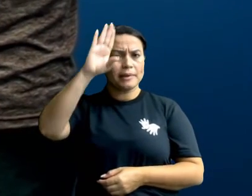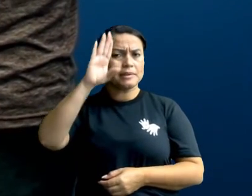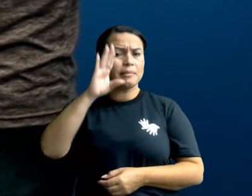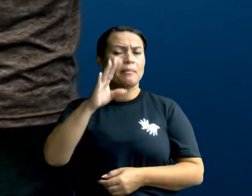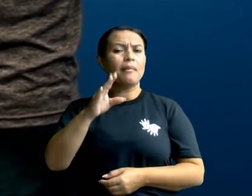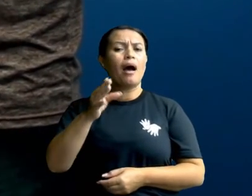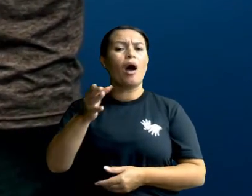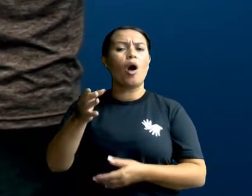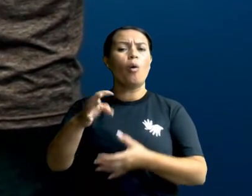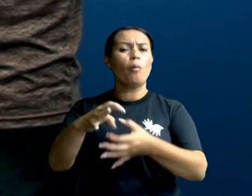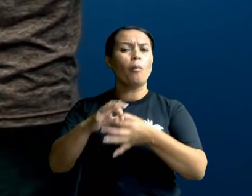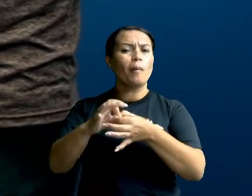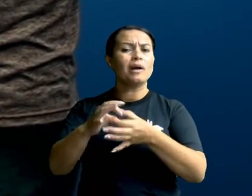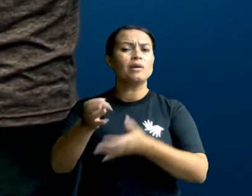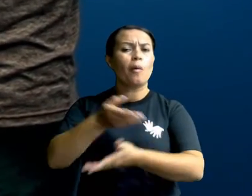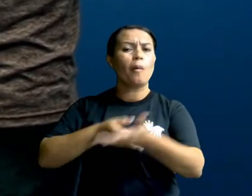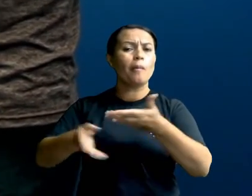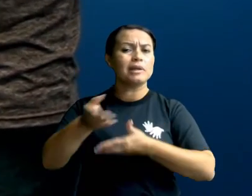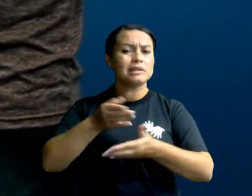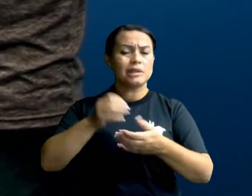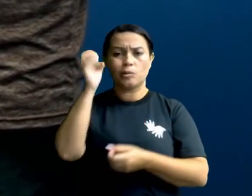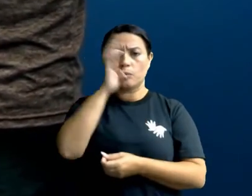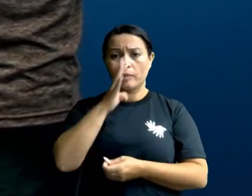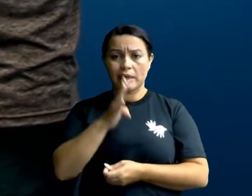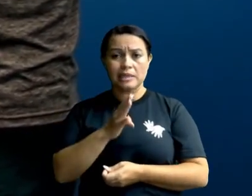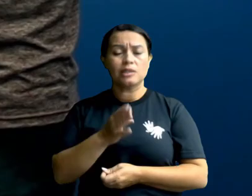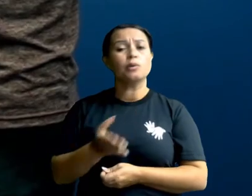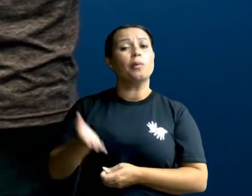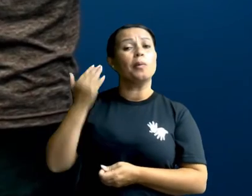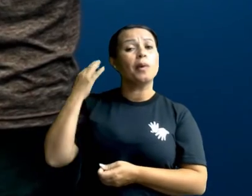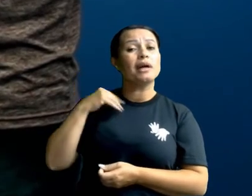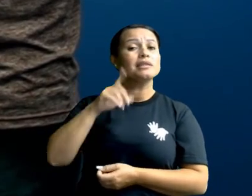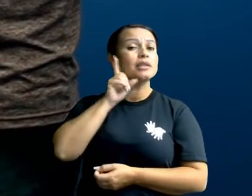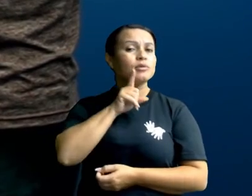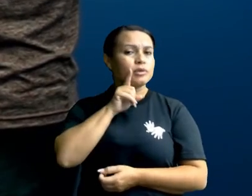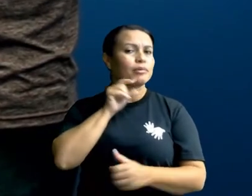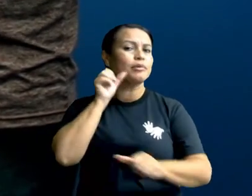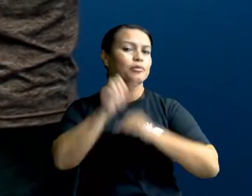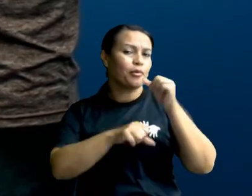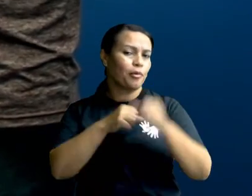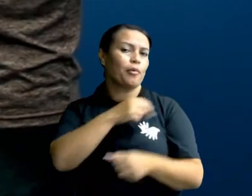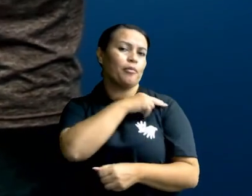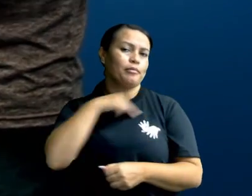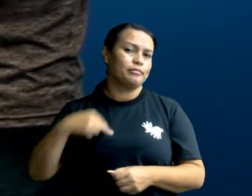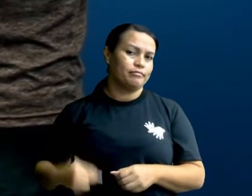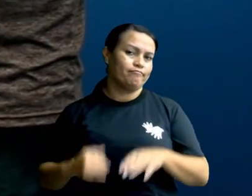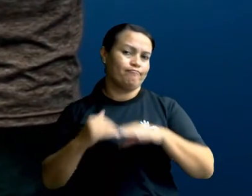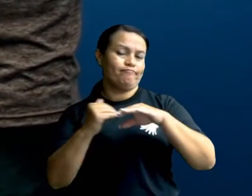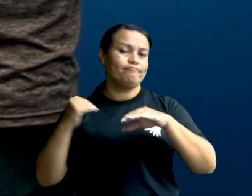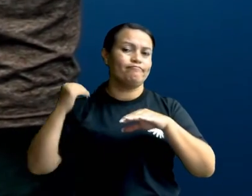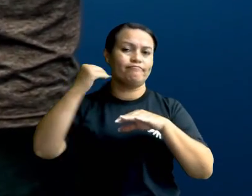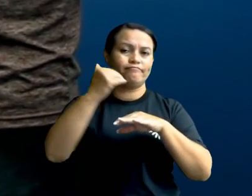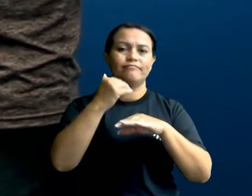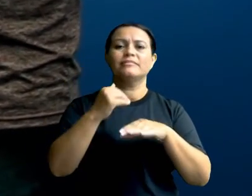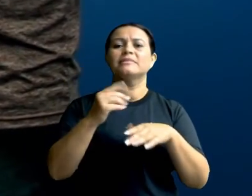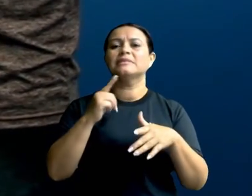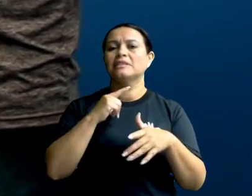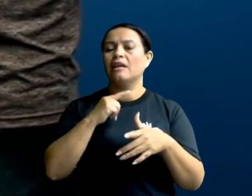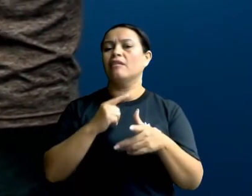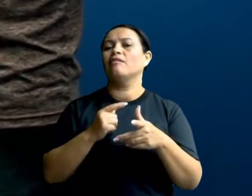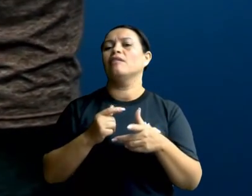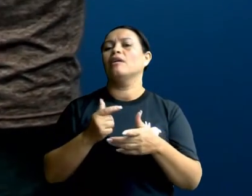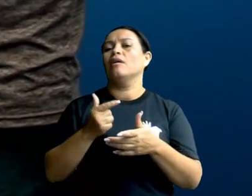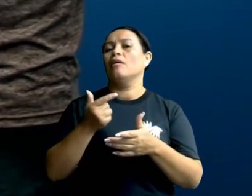do Brasil no lugar dos Estados Unidos, né? Quando houve lá aquela crise do crédito na Europa e nos Estados Unidos,